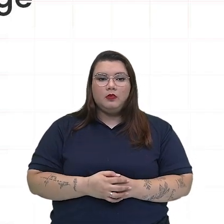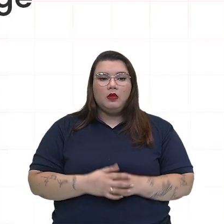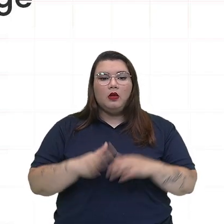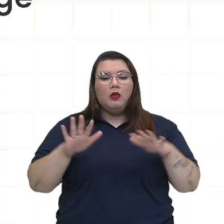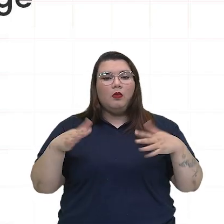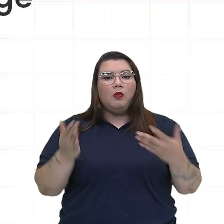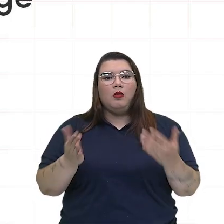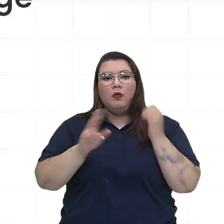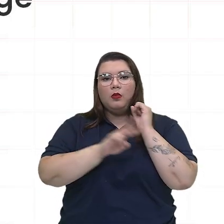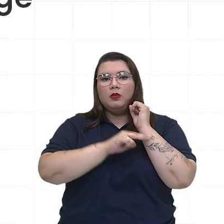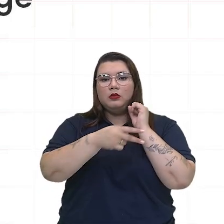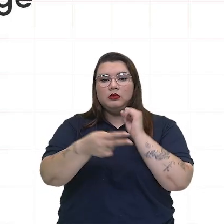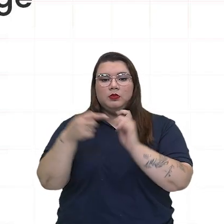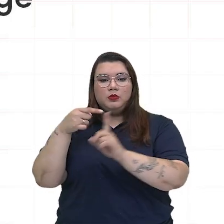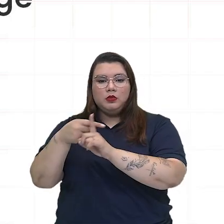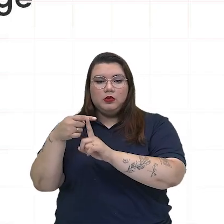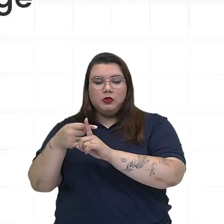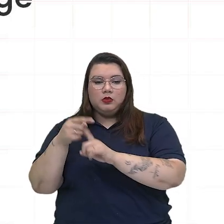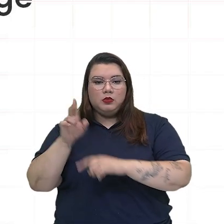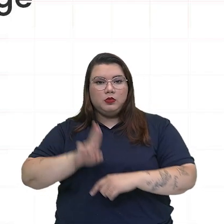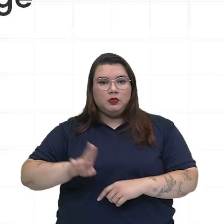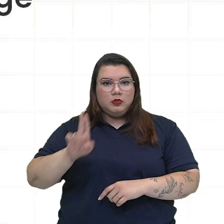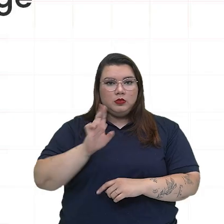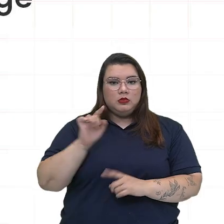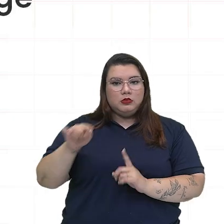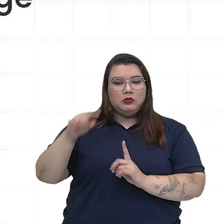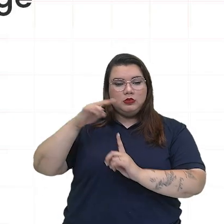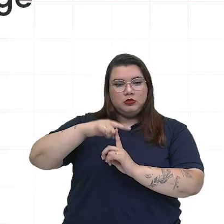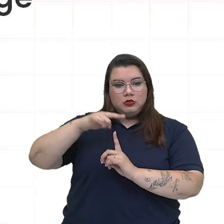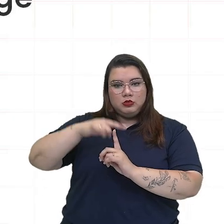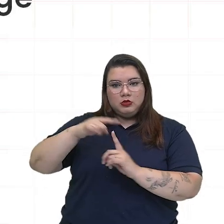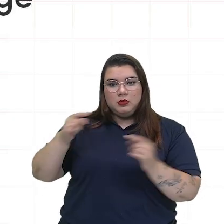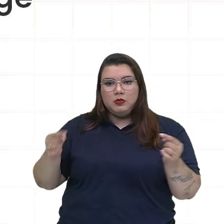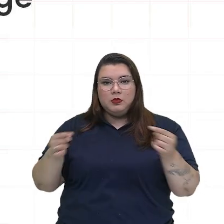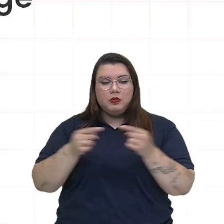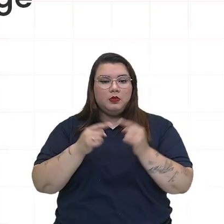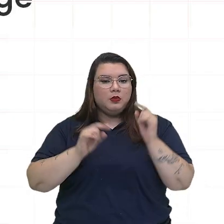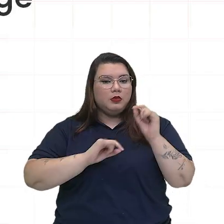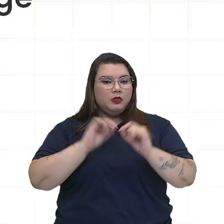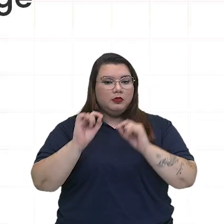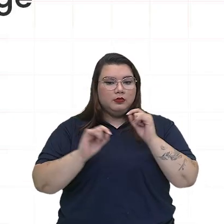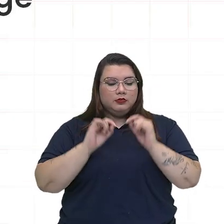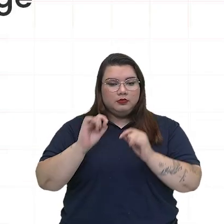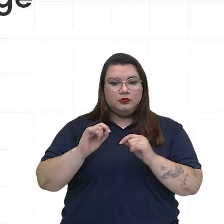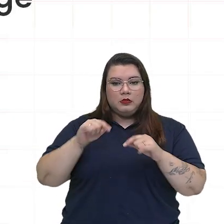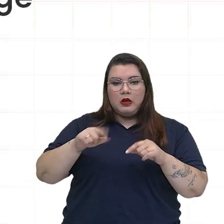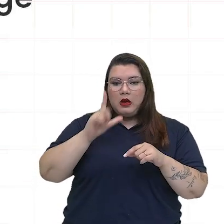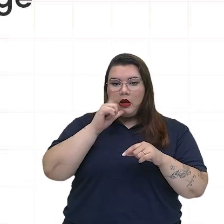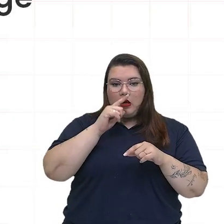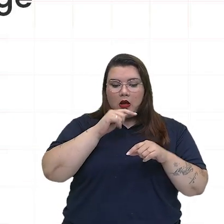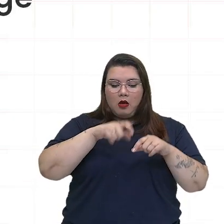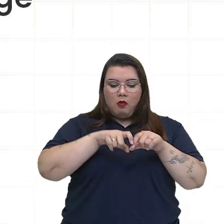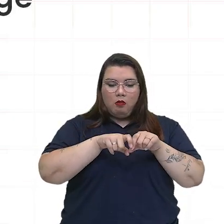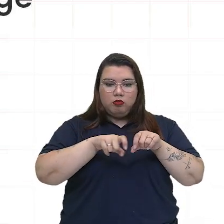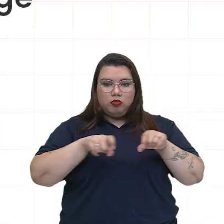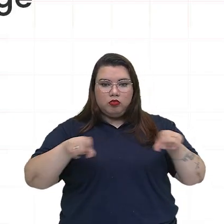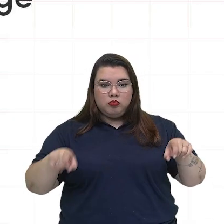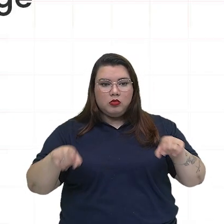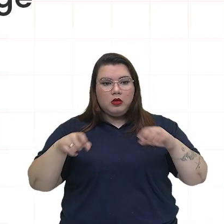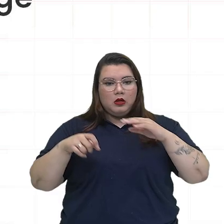As vantagens de se utilizar esse tipo de irrigação subterrânea, gente, é que a tubulação da água